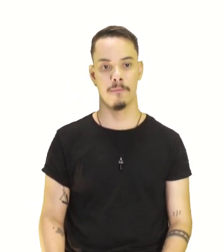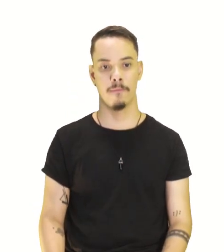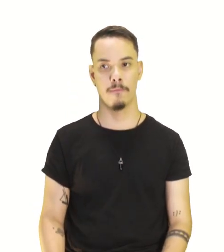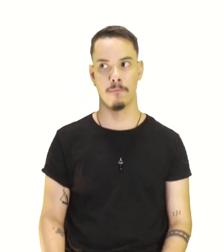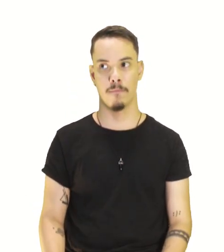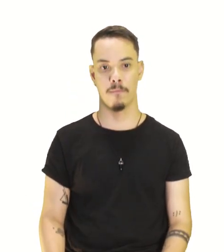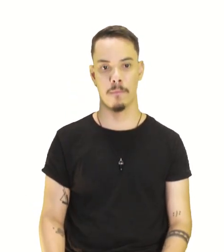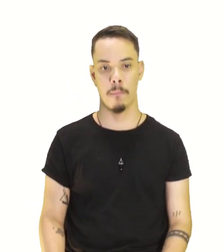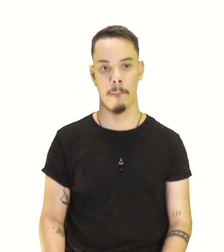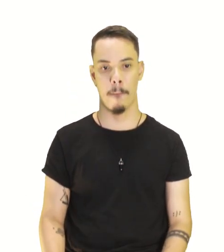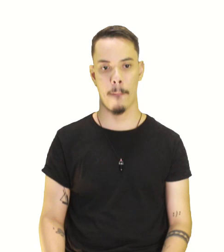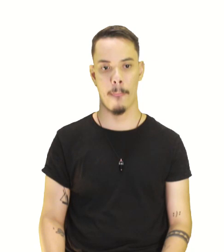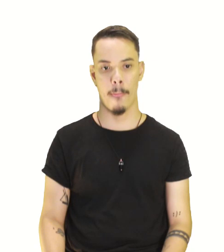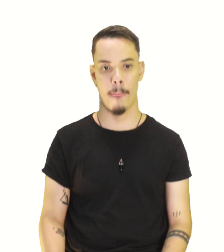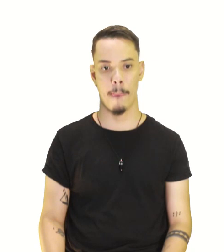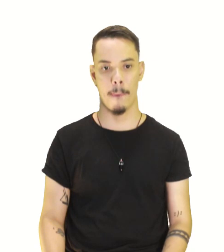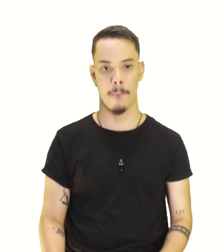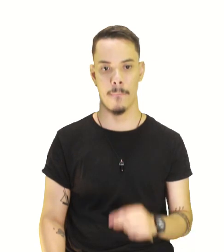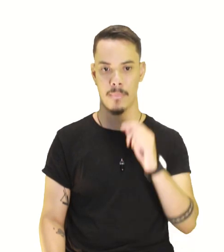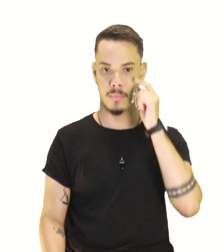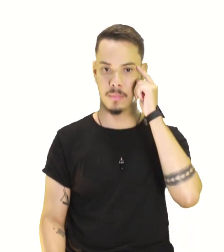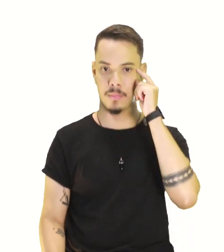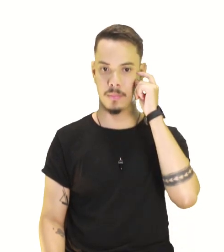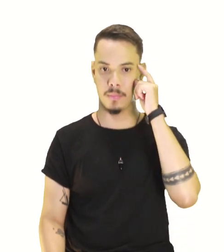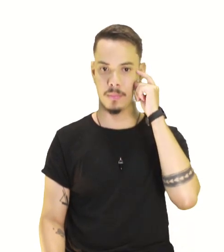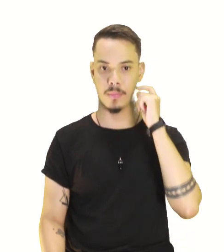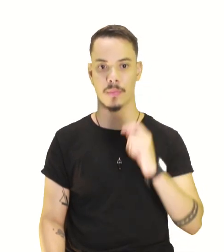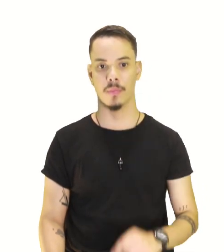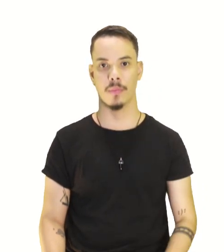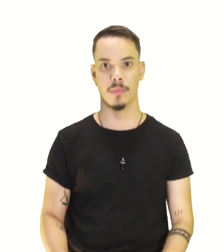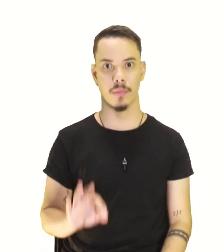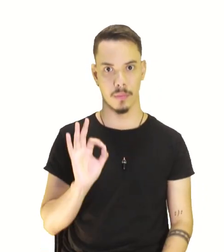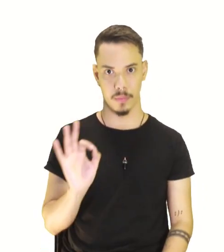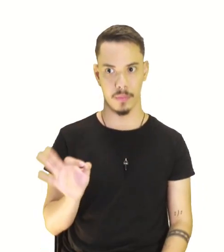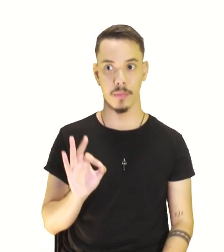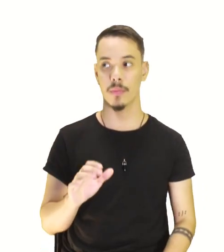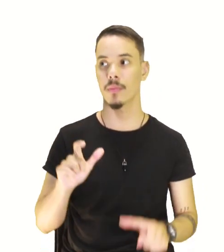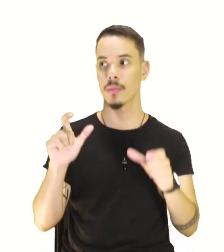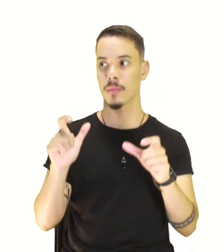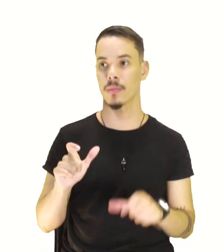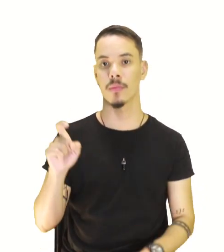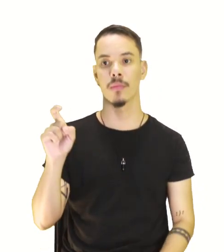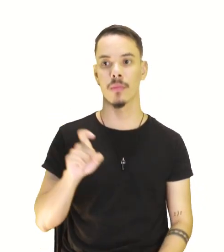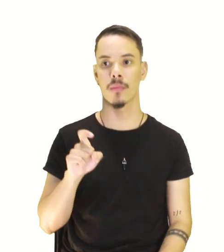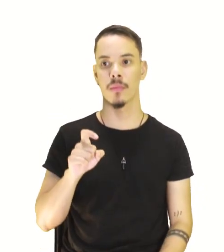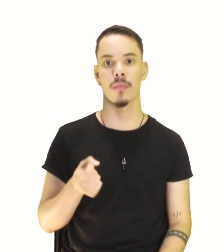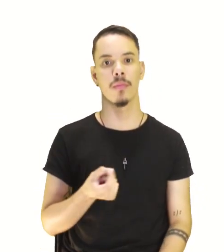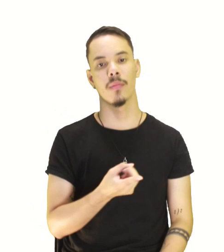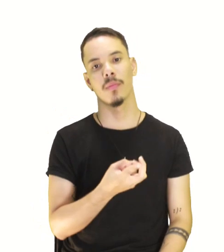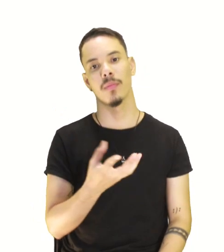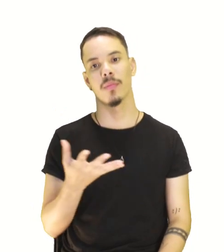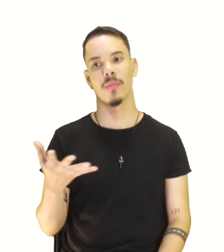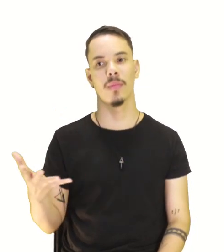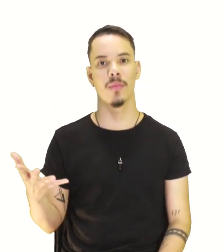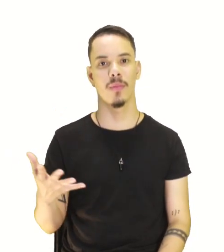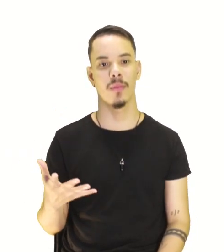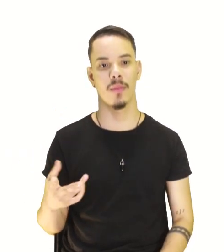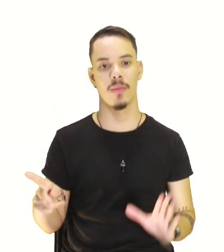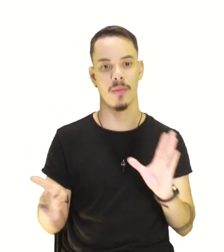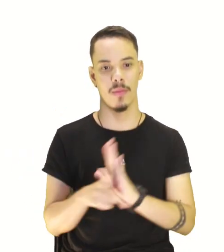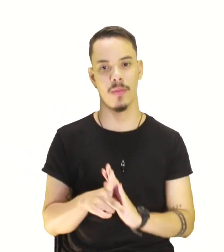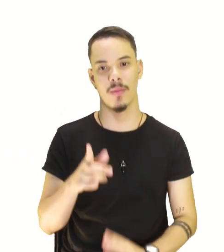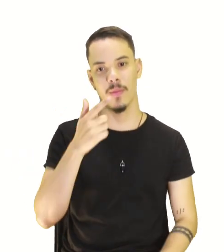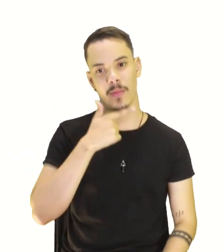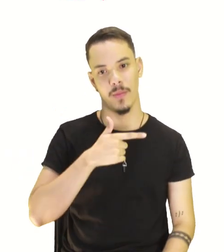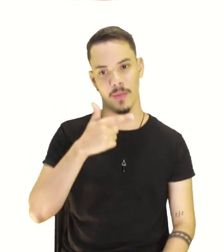a 12x. 12x. Onde x é a quantidade de quilos de queijo, né?